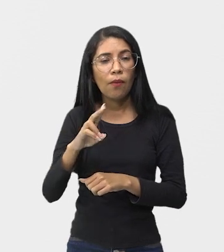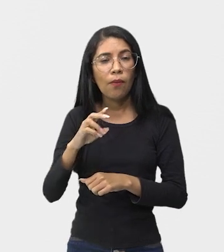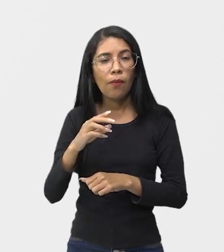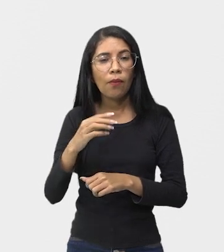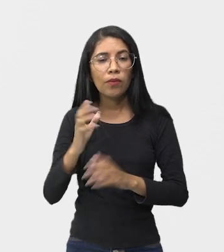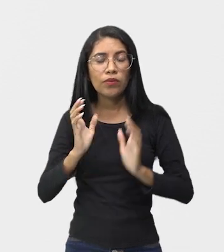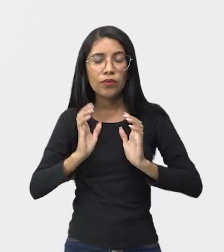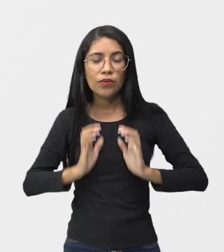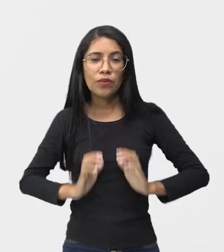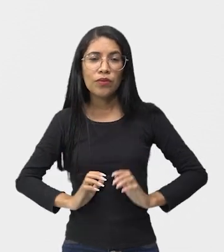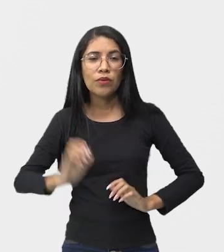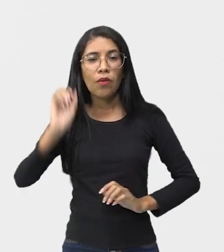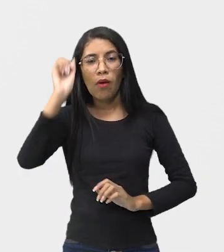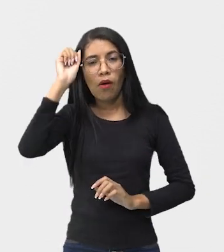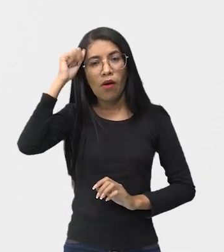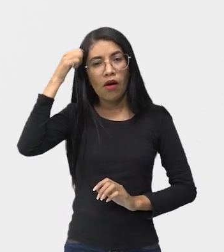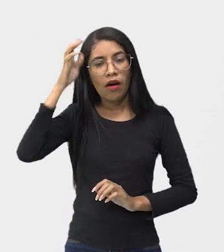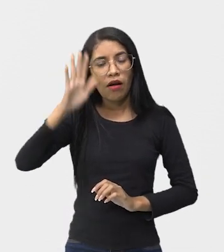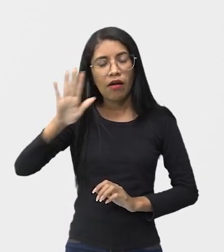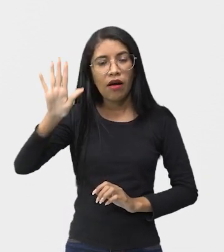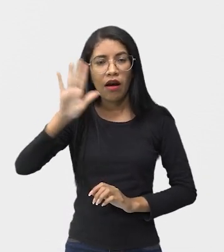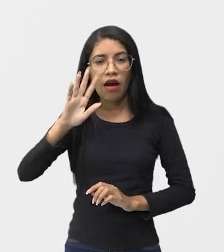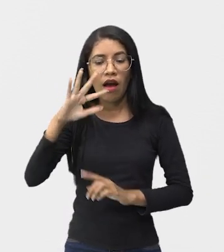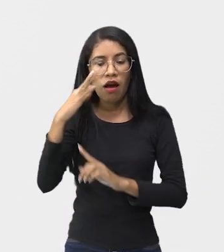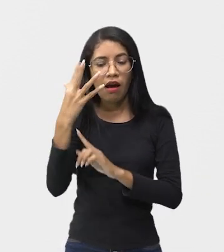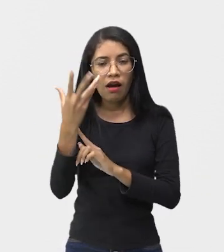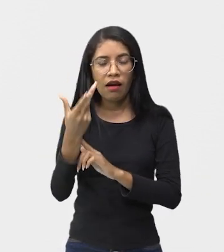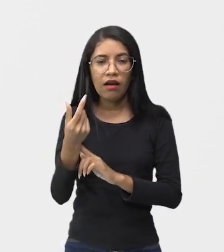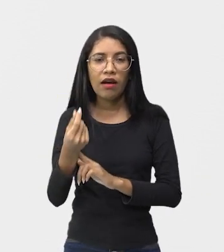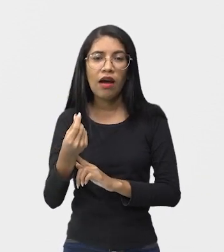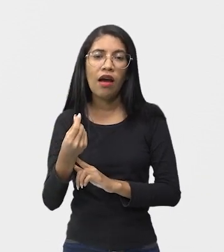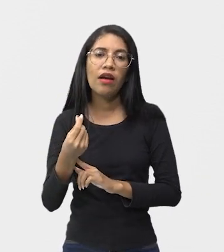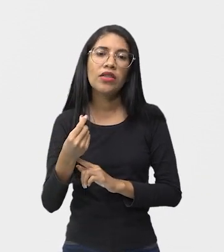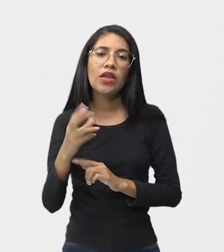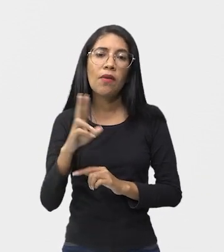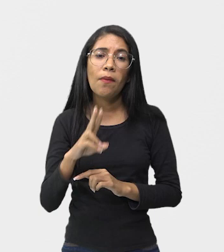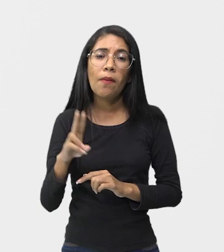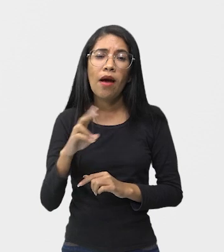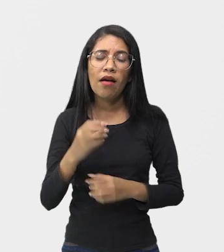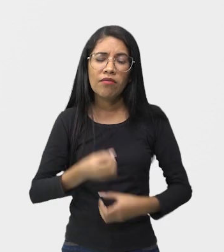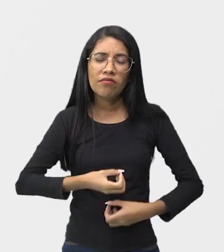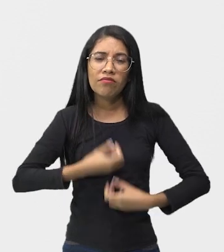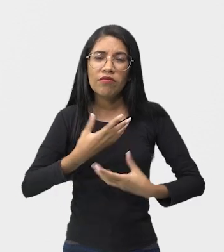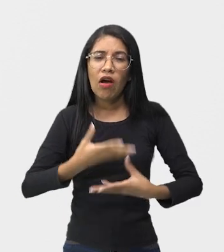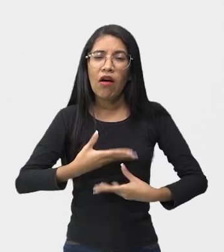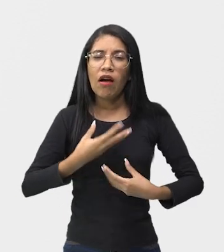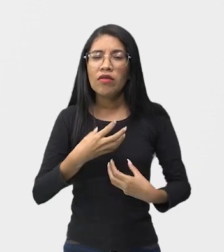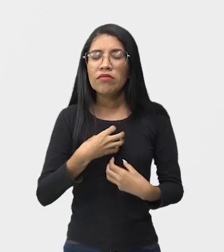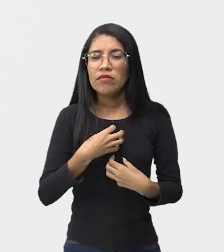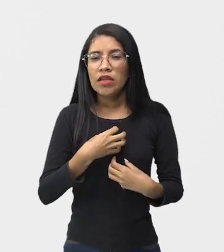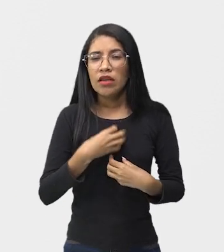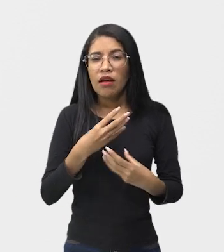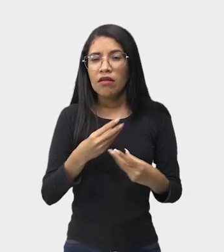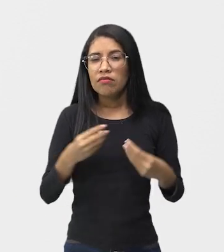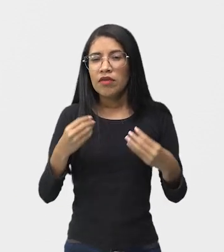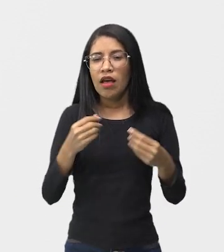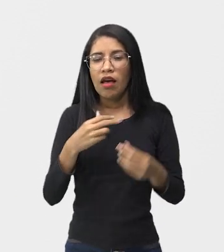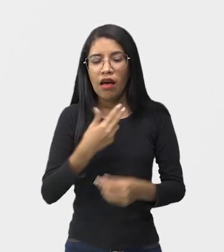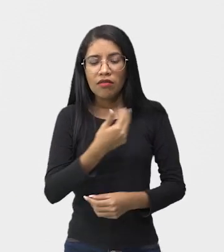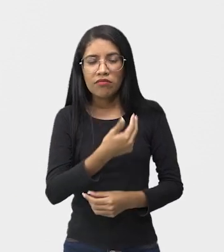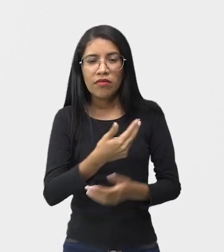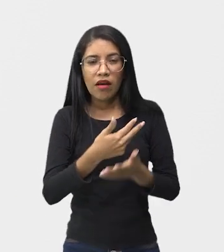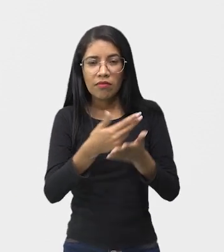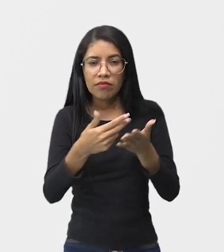tribos africanas. O objeto da arte é funcional e expressa muita sensibilidade. Nas